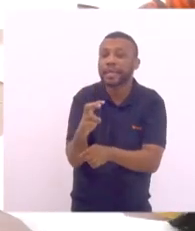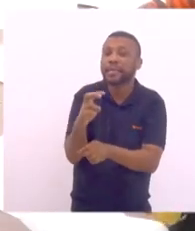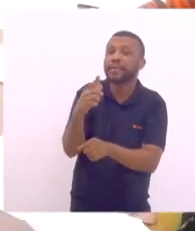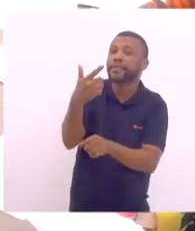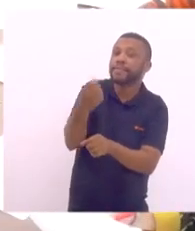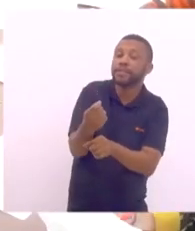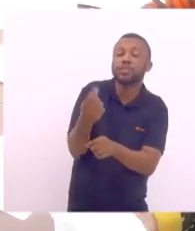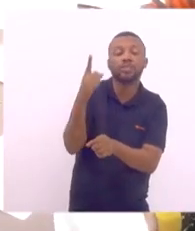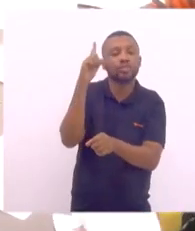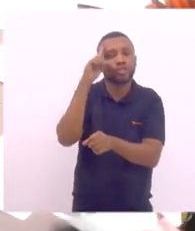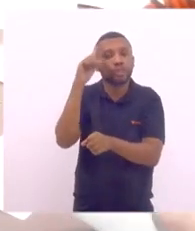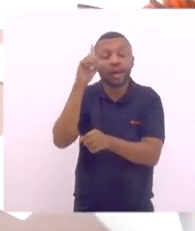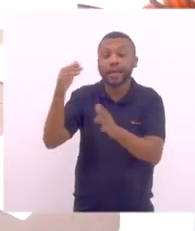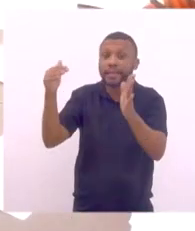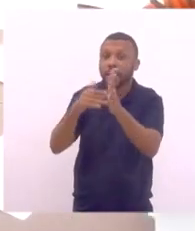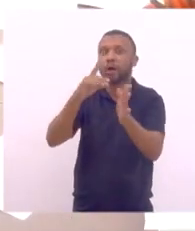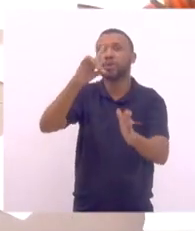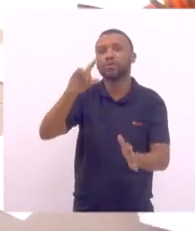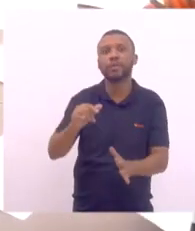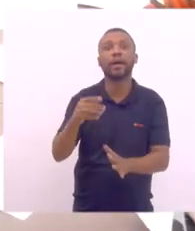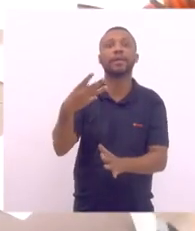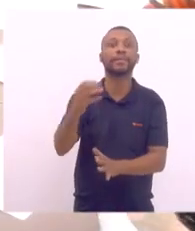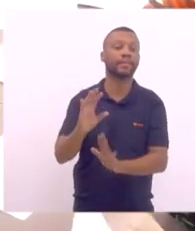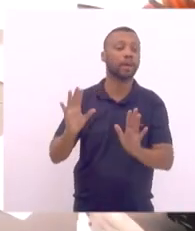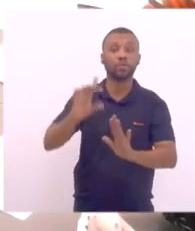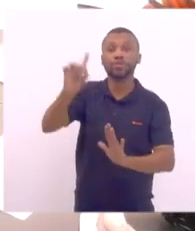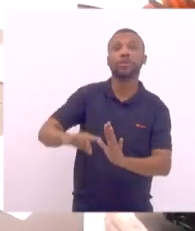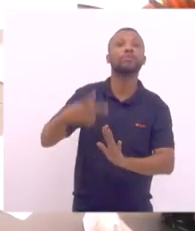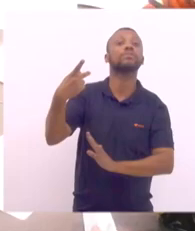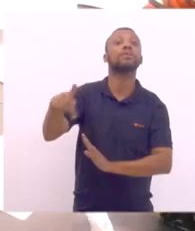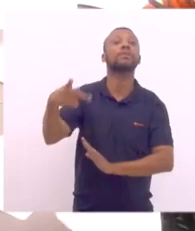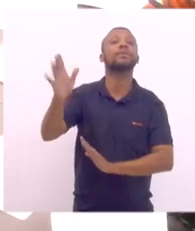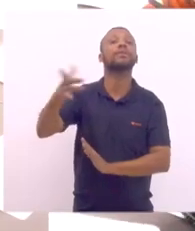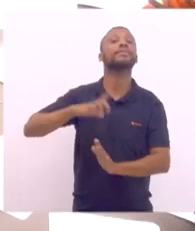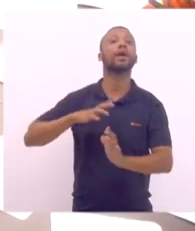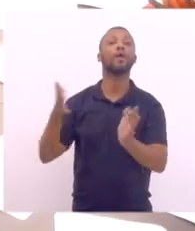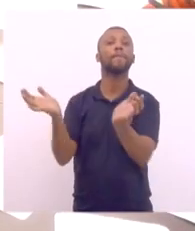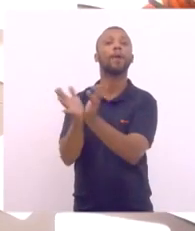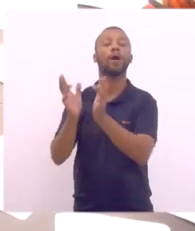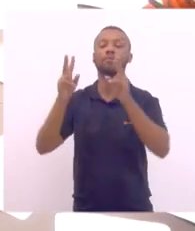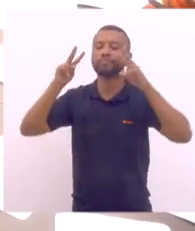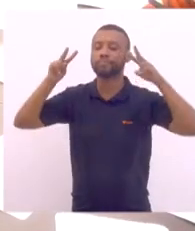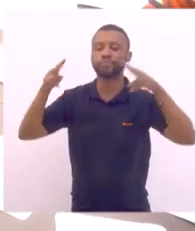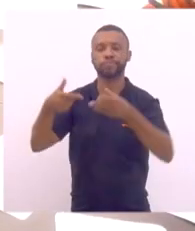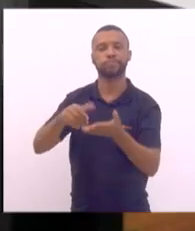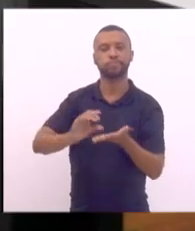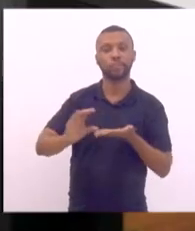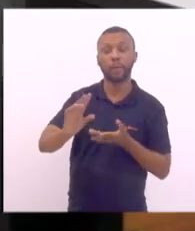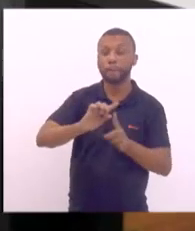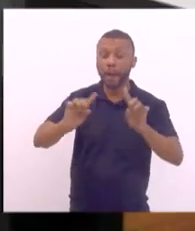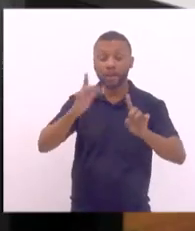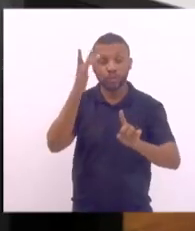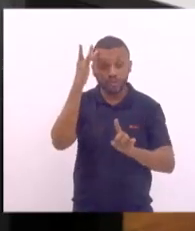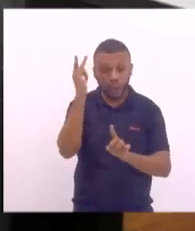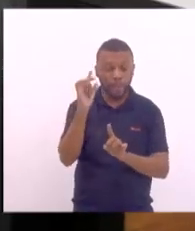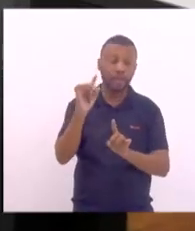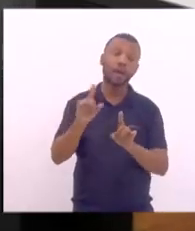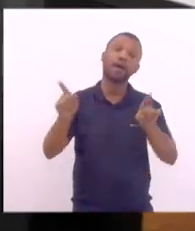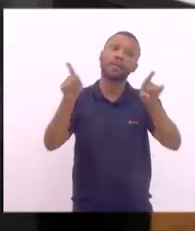dia 30 Vamos só. Vamos cobrar. É um direito que ele já tem reconhecido, aí, mas não está pagando. Aí, amanhã, também